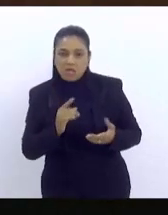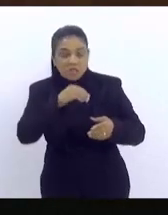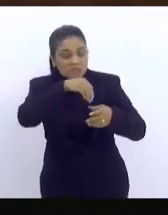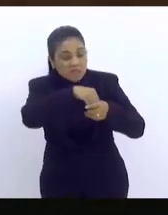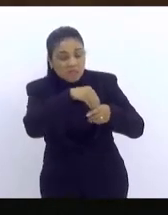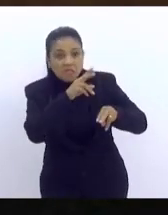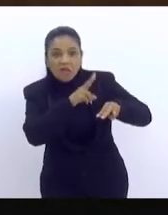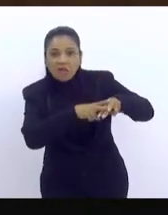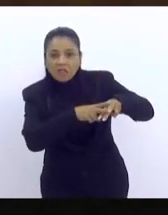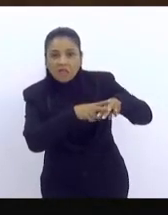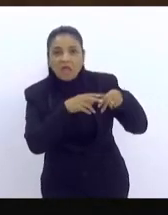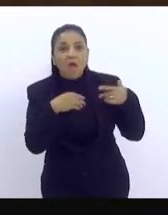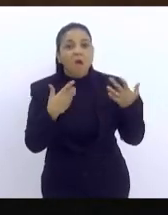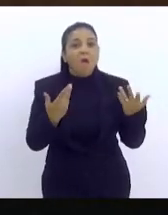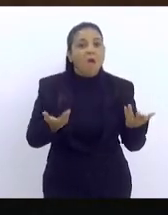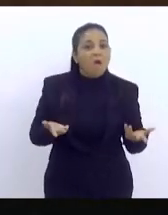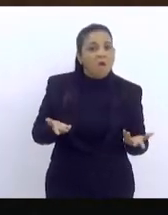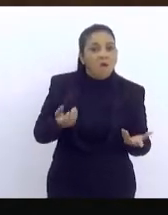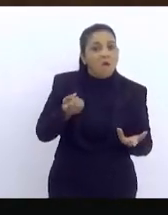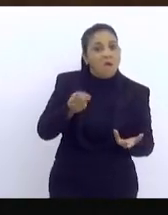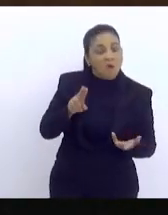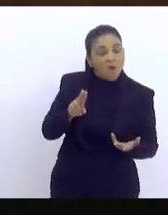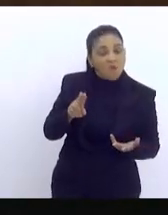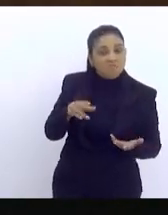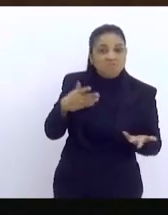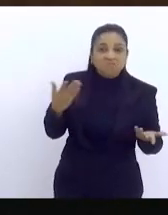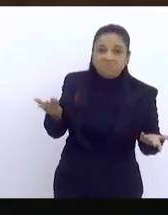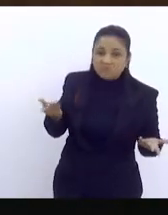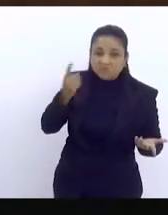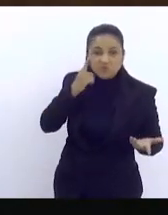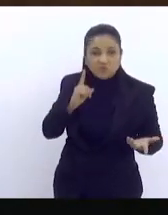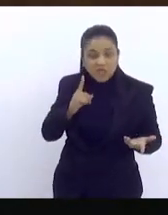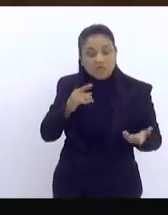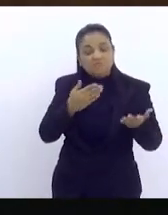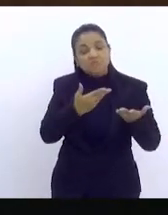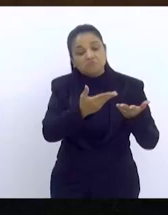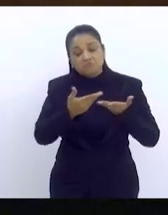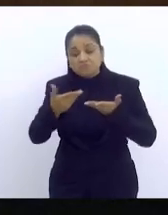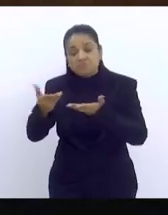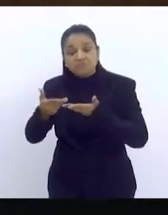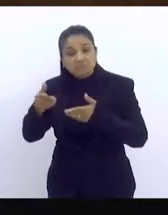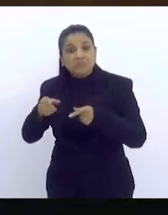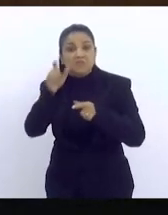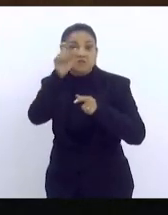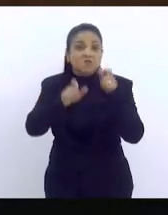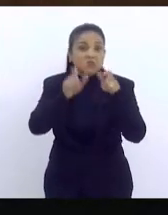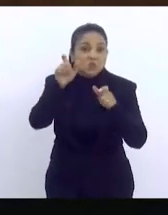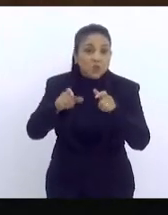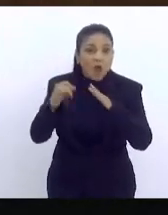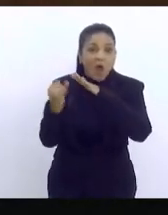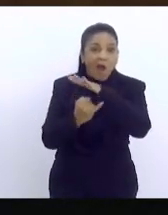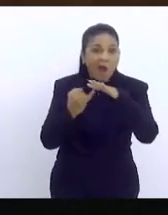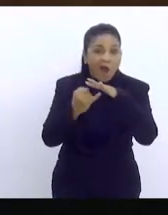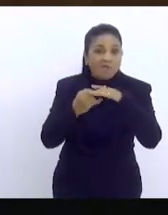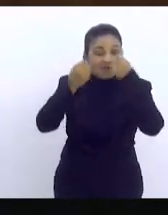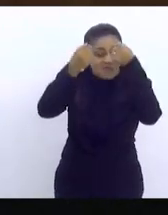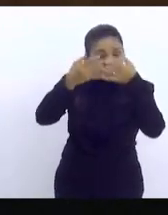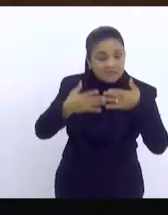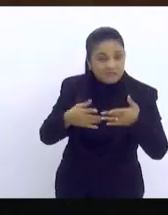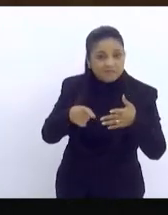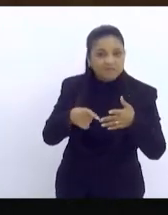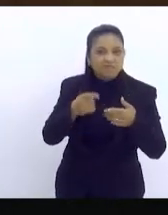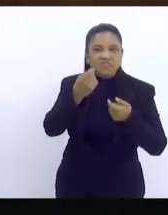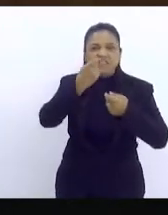nós estamos Chamando essas pessoas aqui para darem esclarecimentos Mas é uma vergonha essa Administração